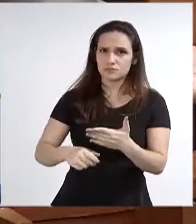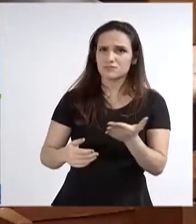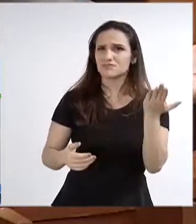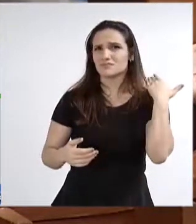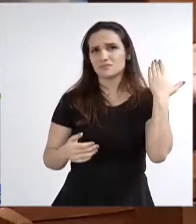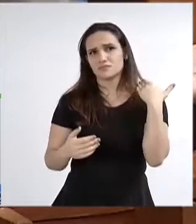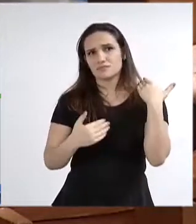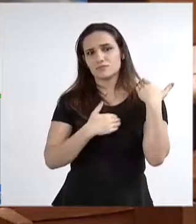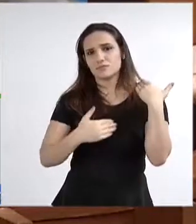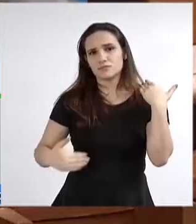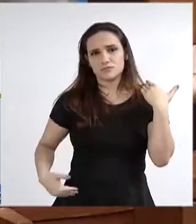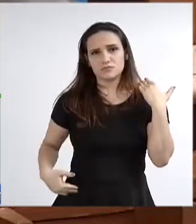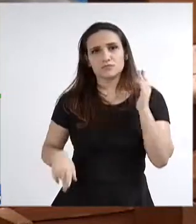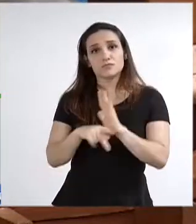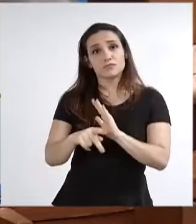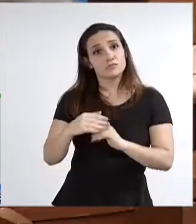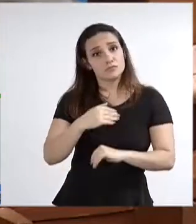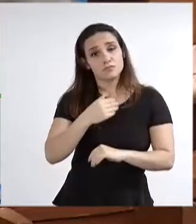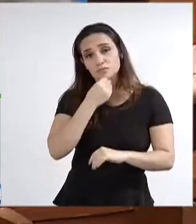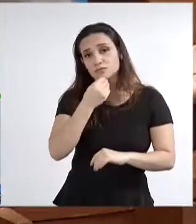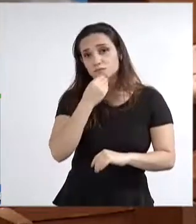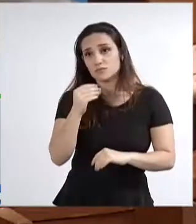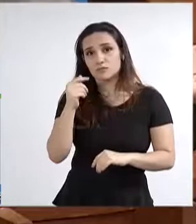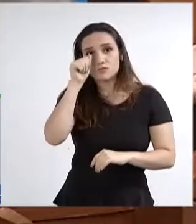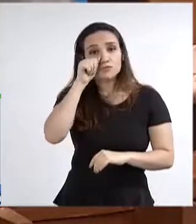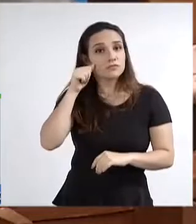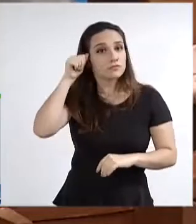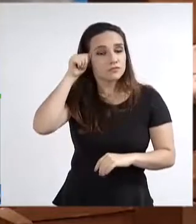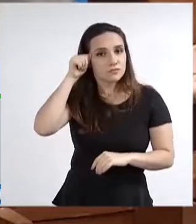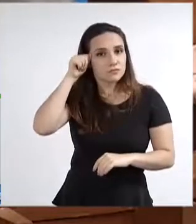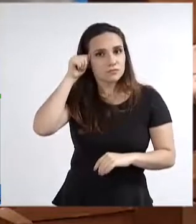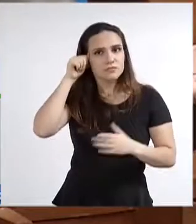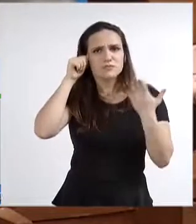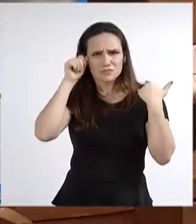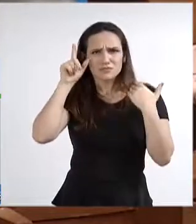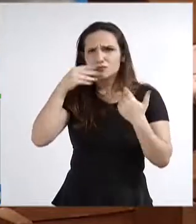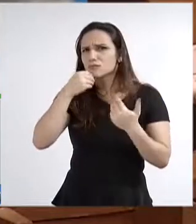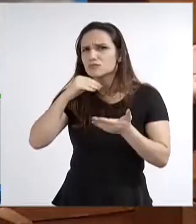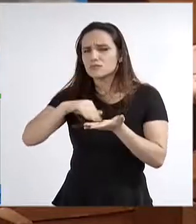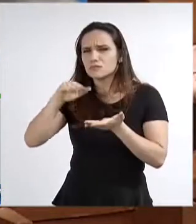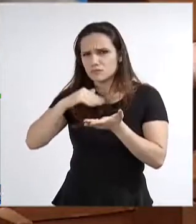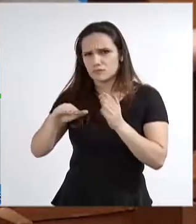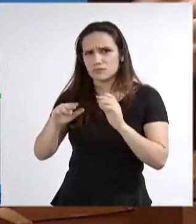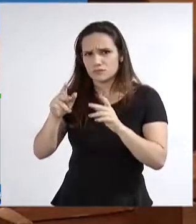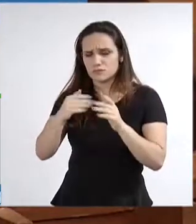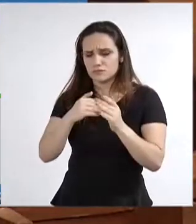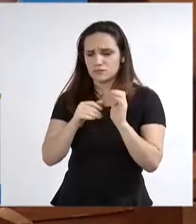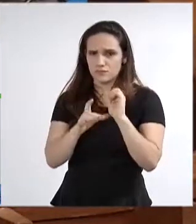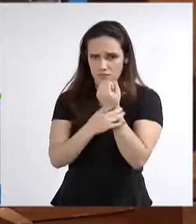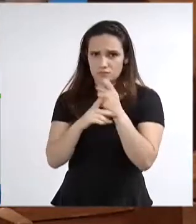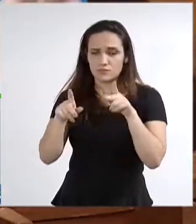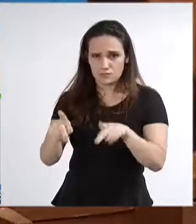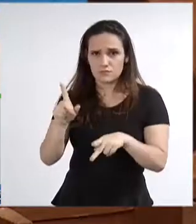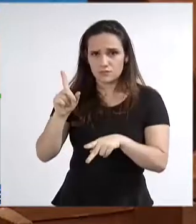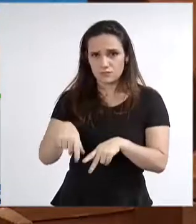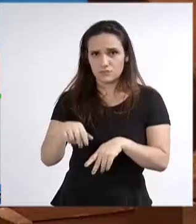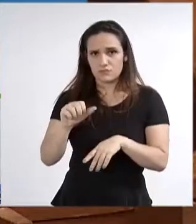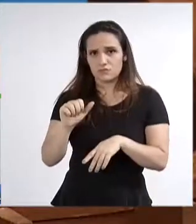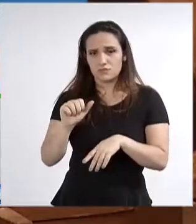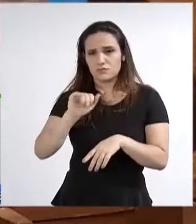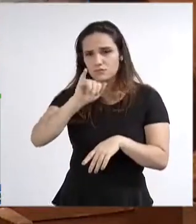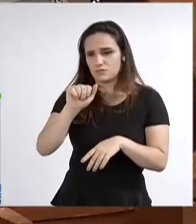governo André Putinelli, pelo secretário, então o secretário Dr. Jacini, né? E esse convênio, em linhas